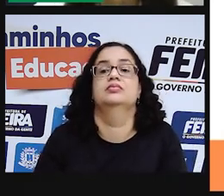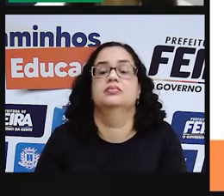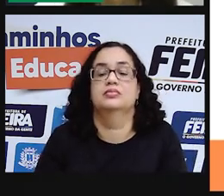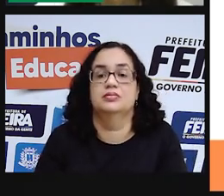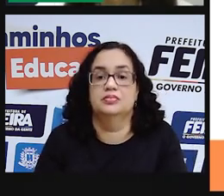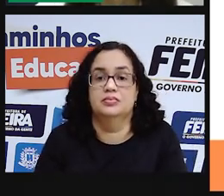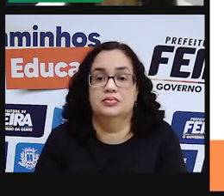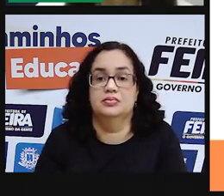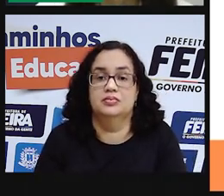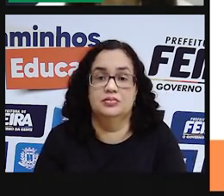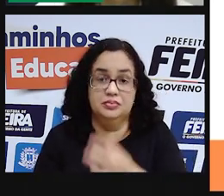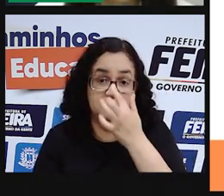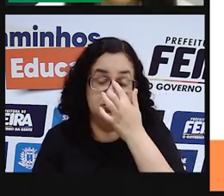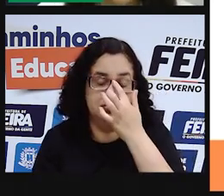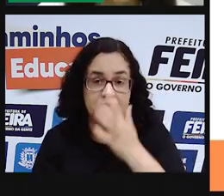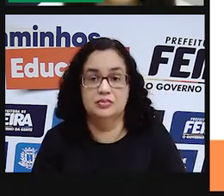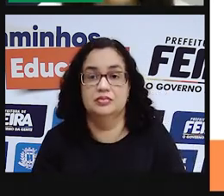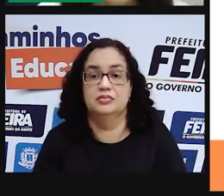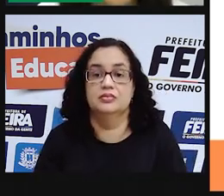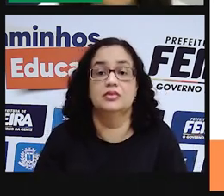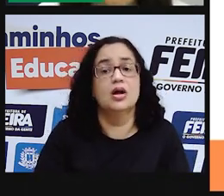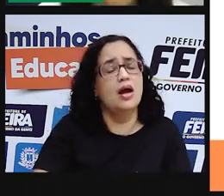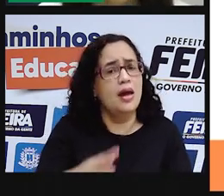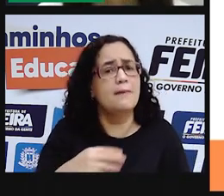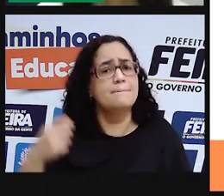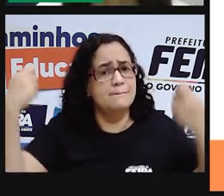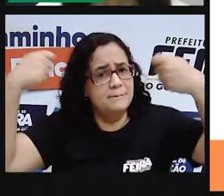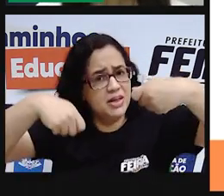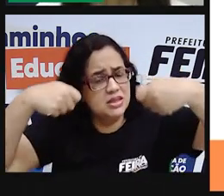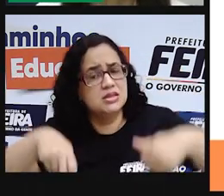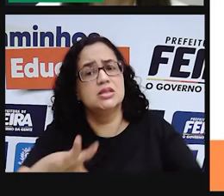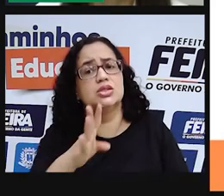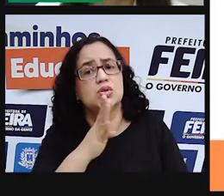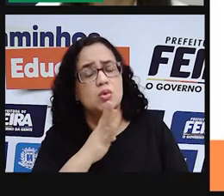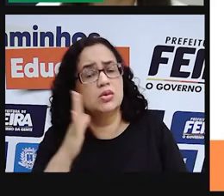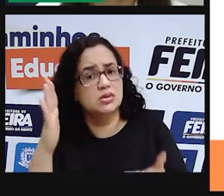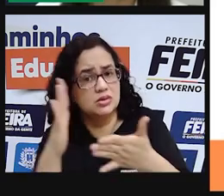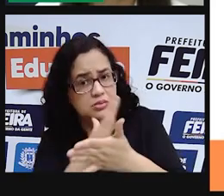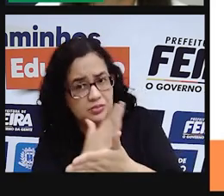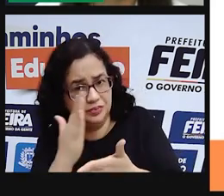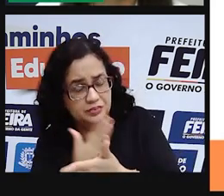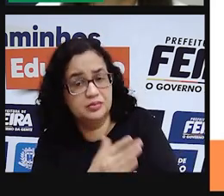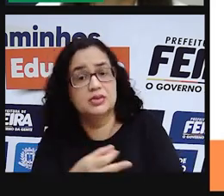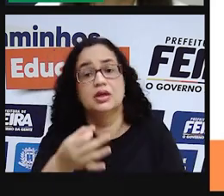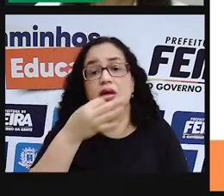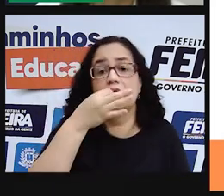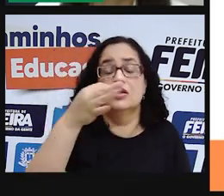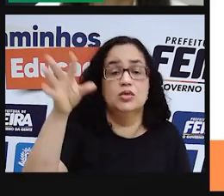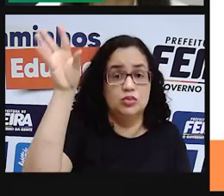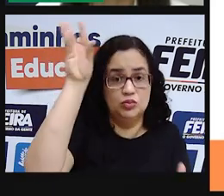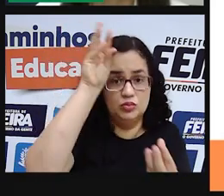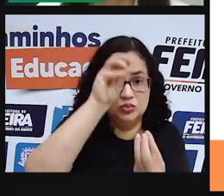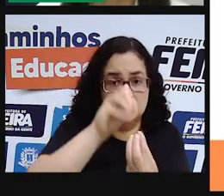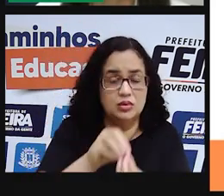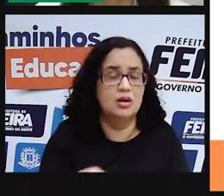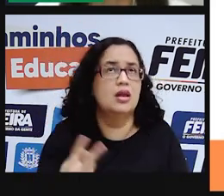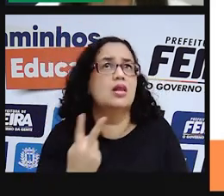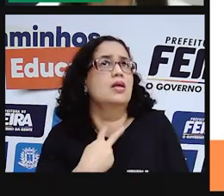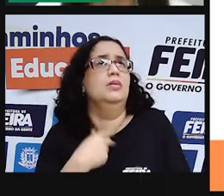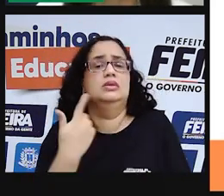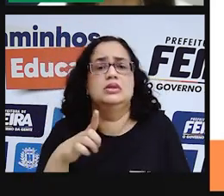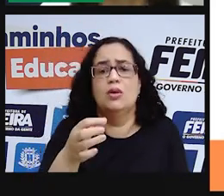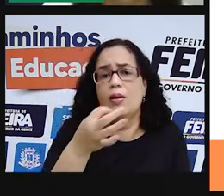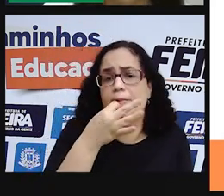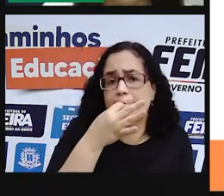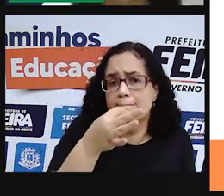importante. É imprescindível conhecer a obra a ser resenhada. Eu não vou poder emitir